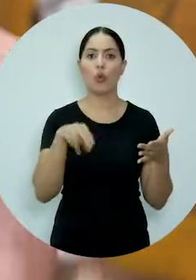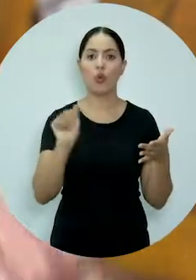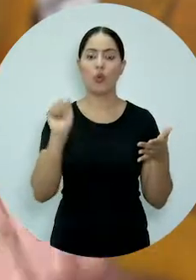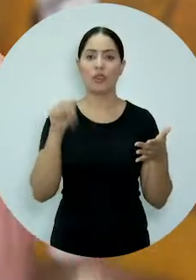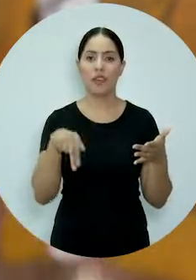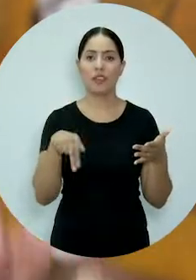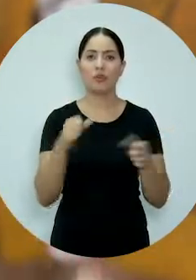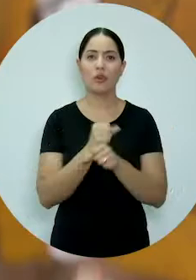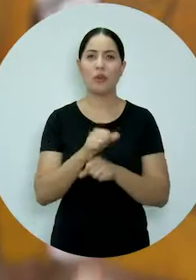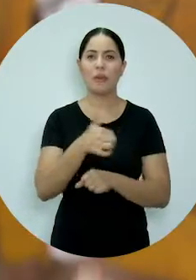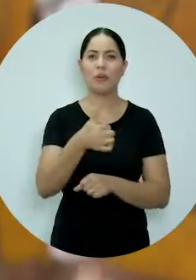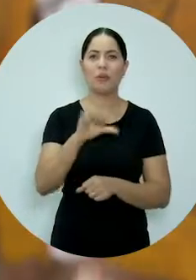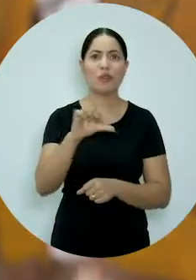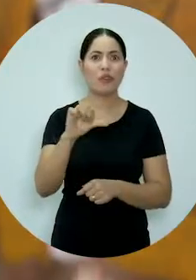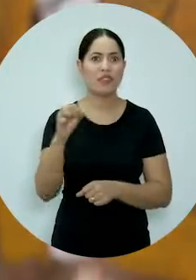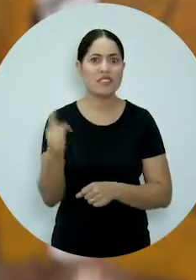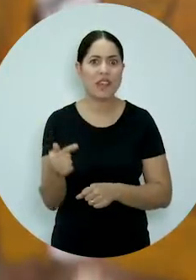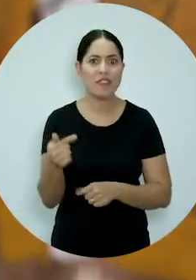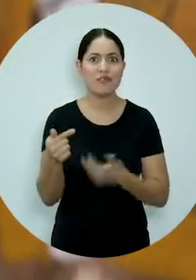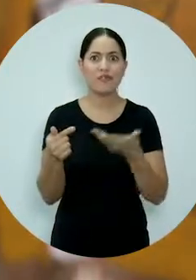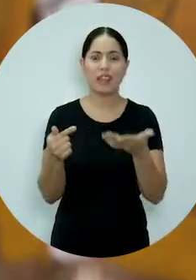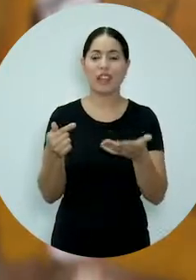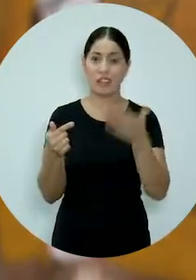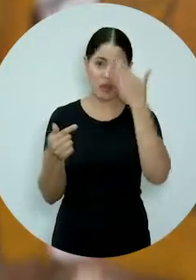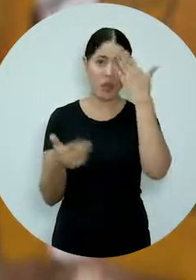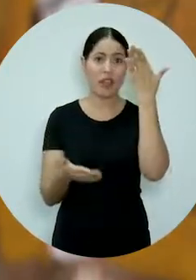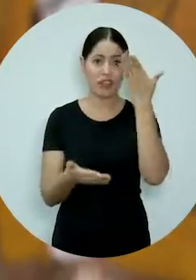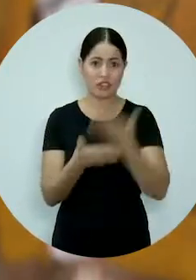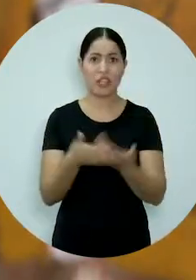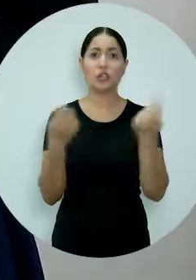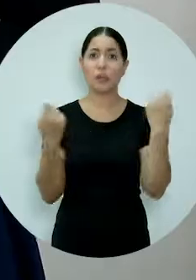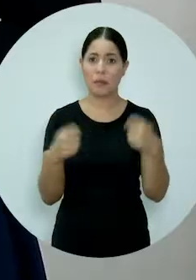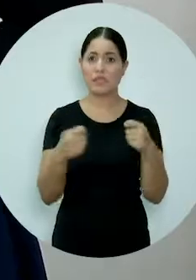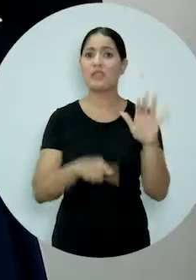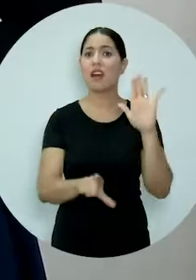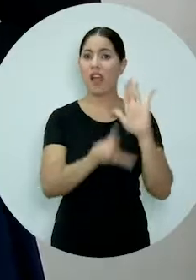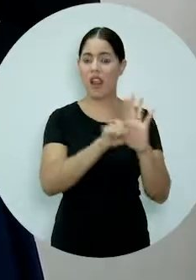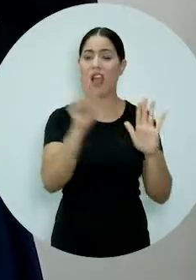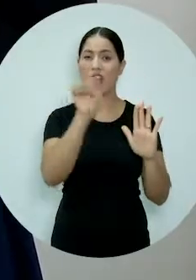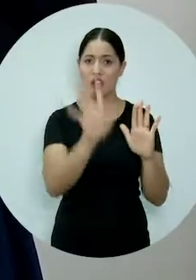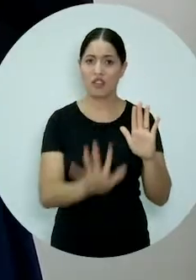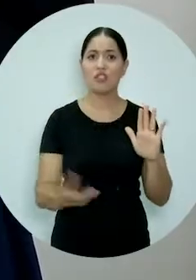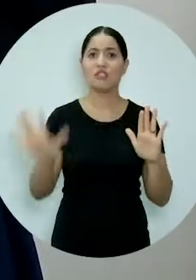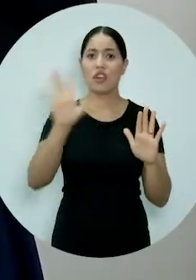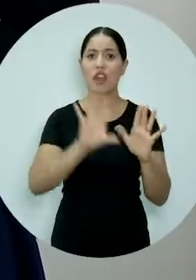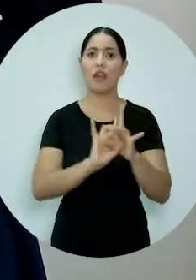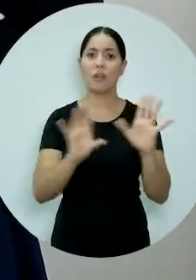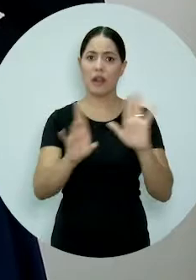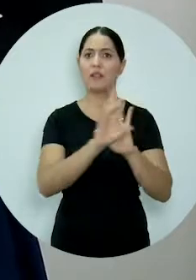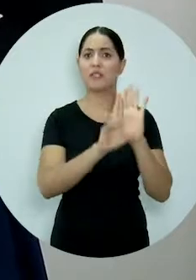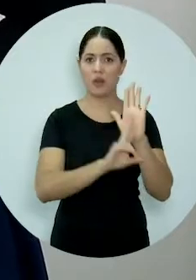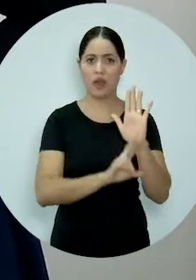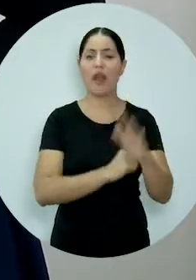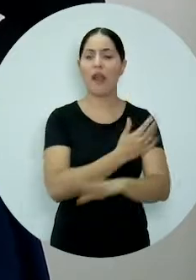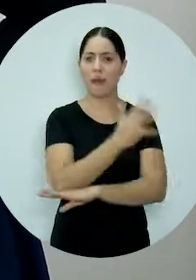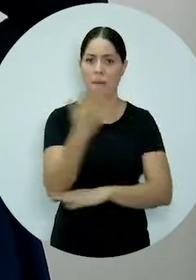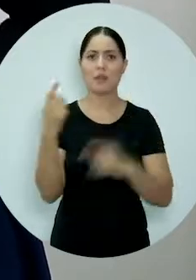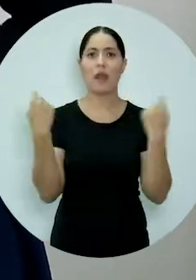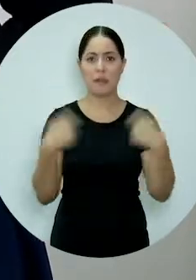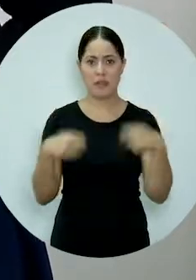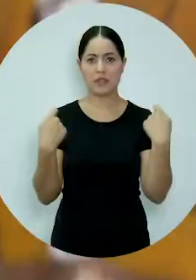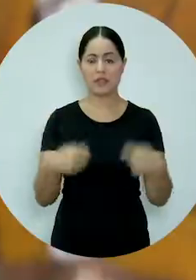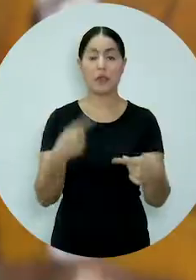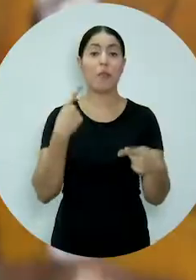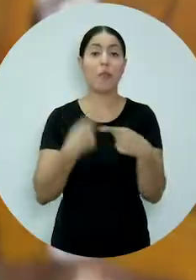data de 1997. Então, de fato, acredito que nós precisamos de uma lei geral do licenciamento ambiental, sim, porque